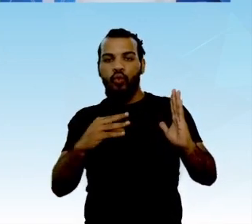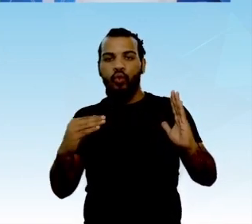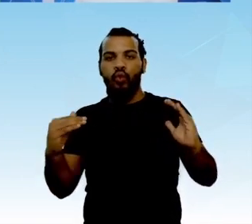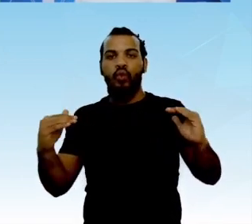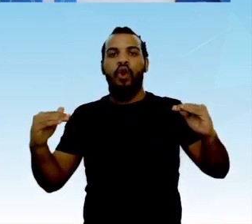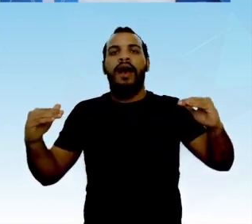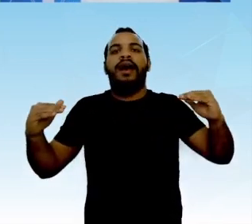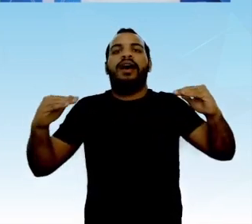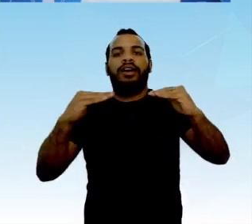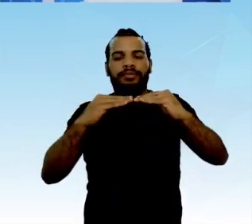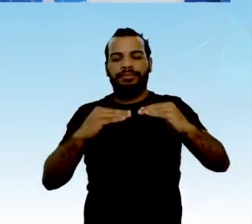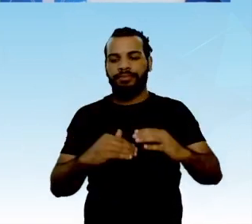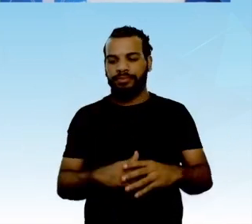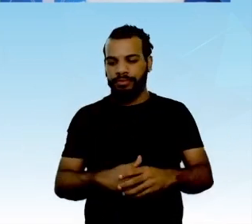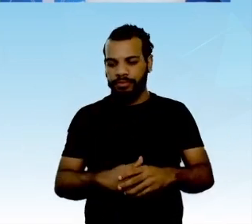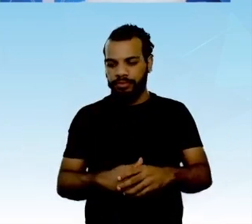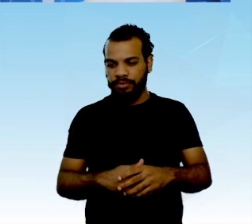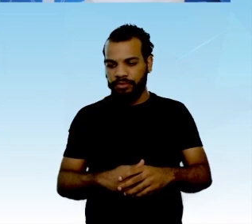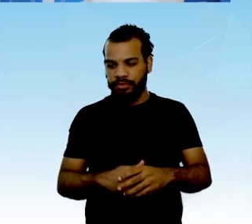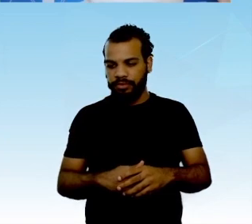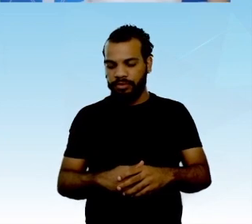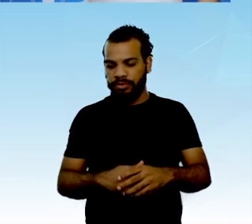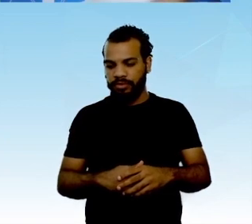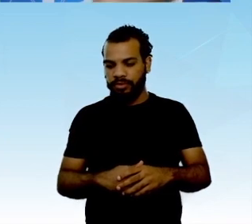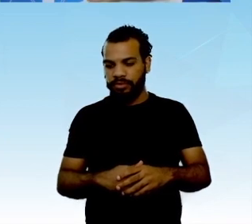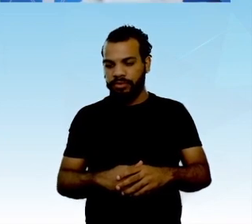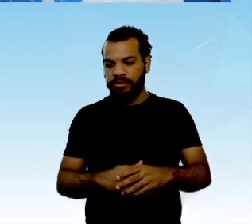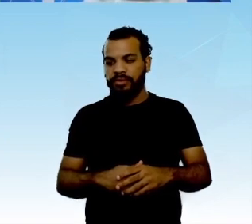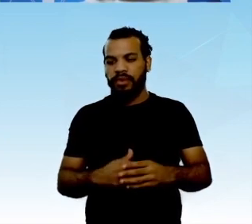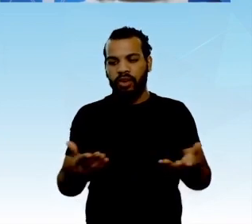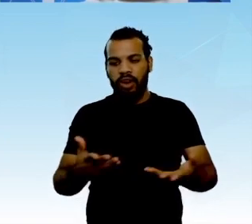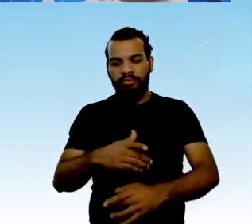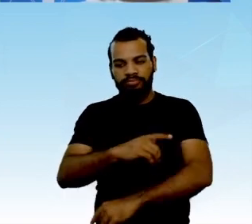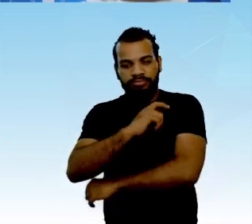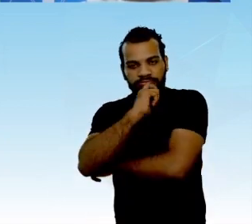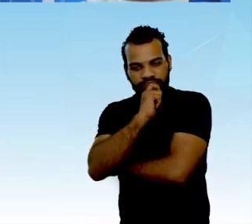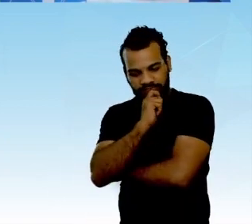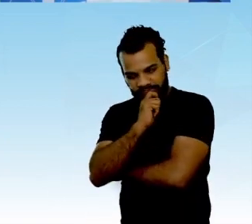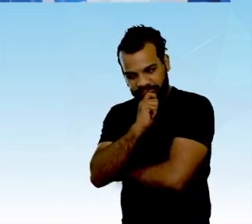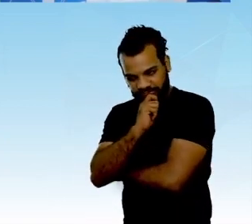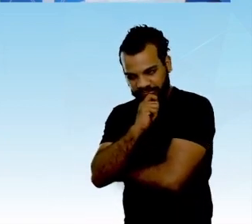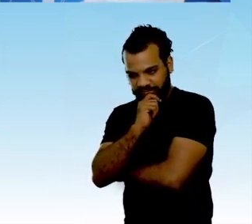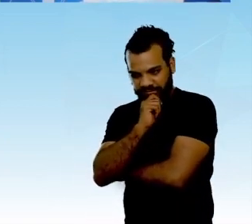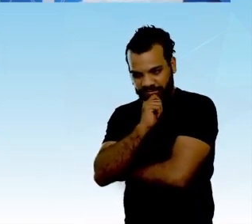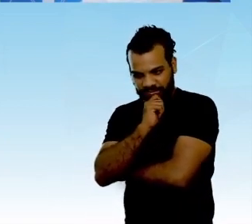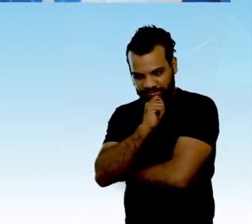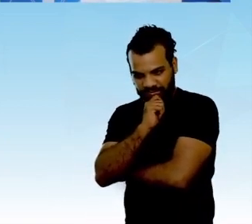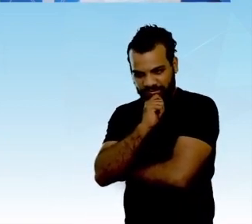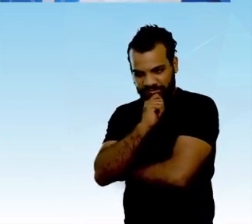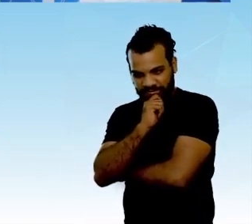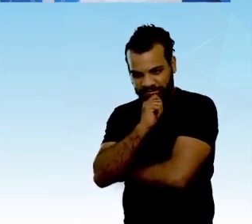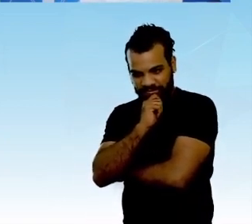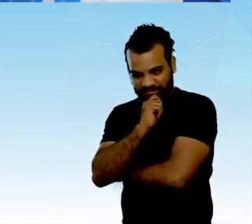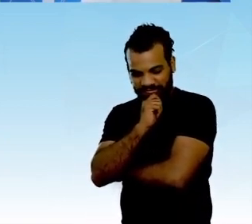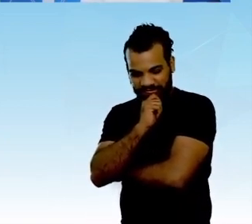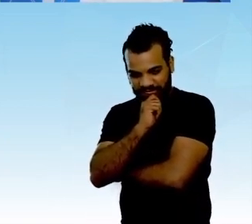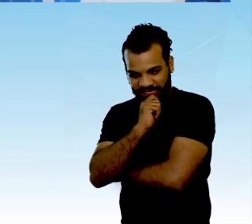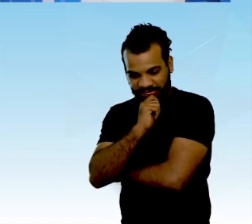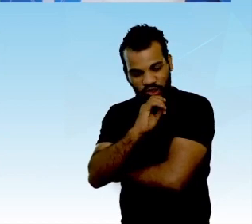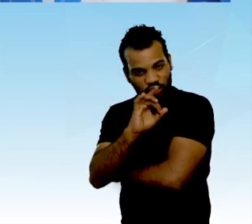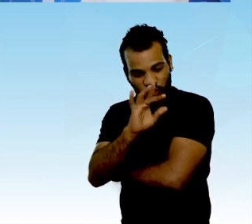chico, um instante para o pensador, papai. Só existe